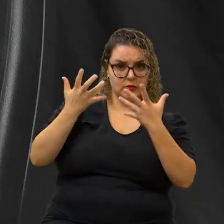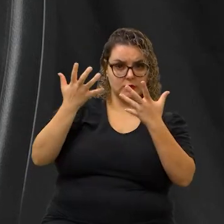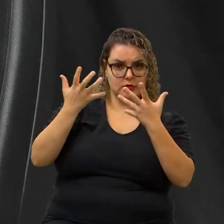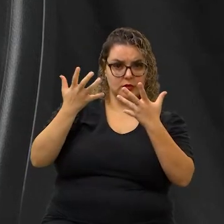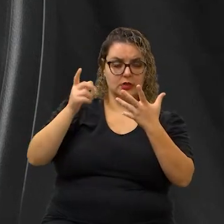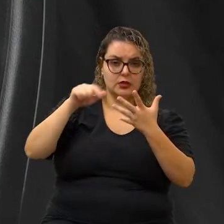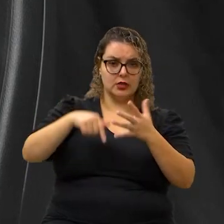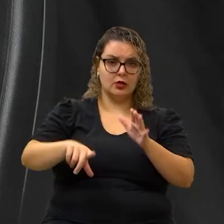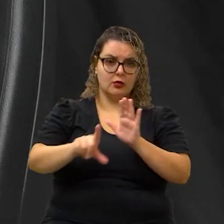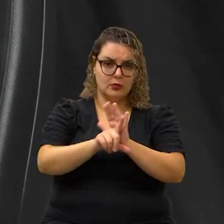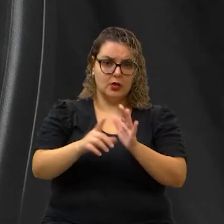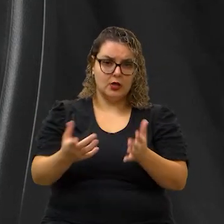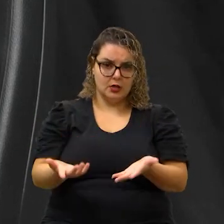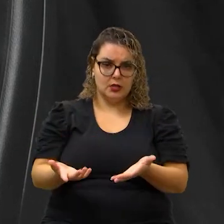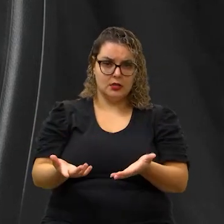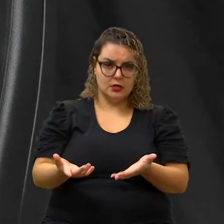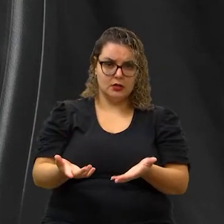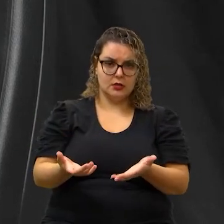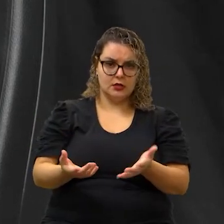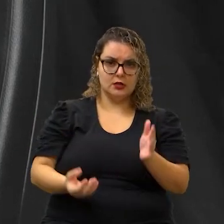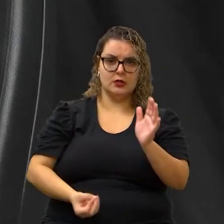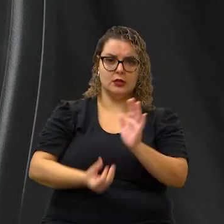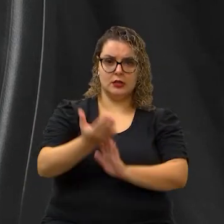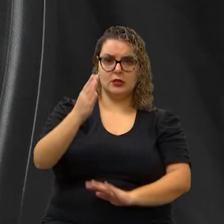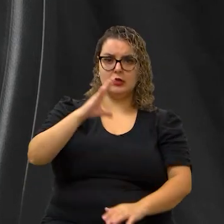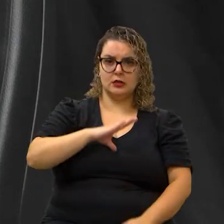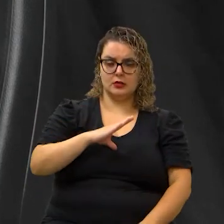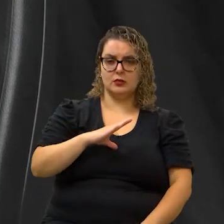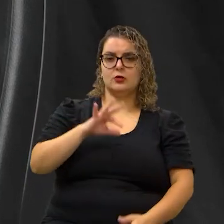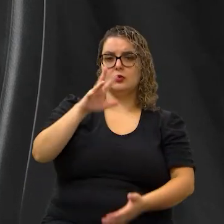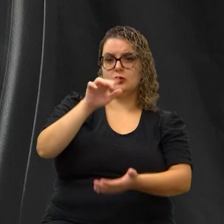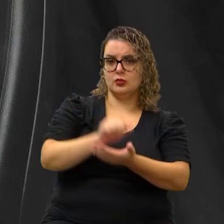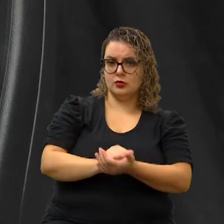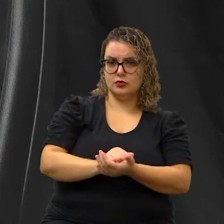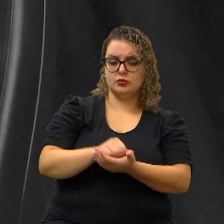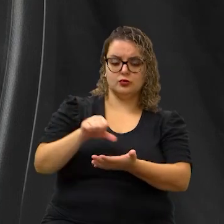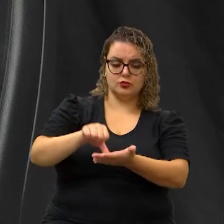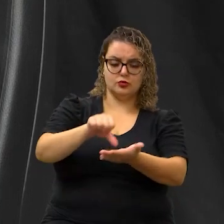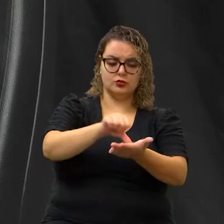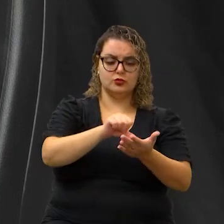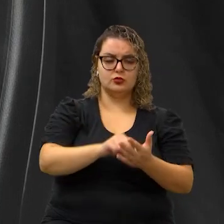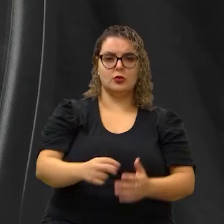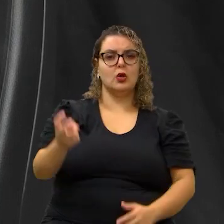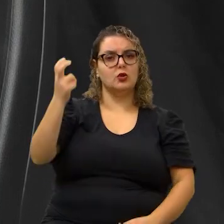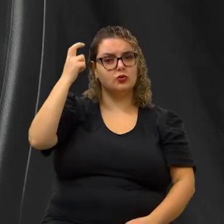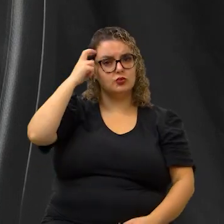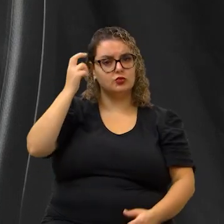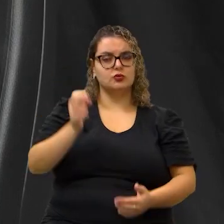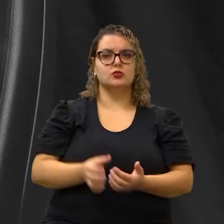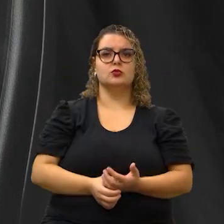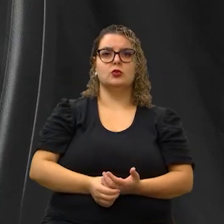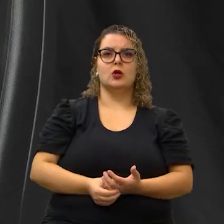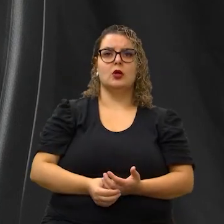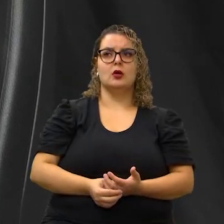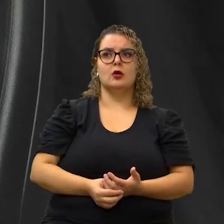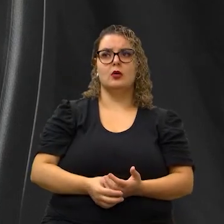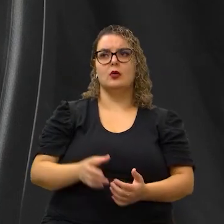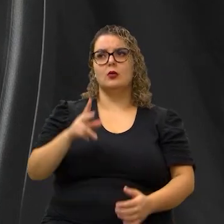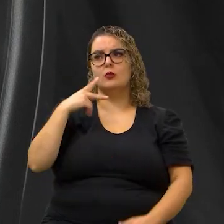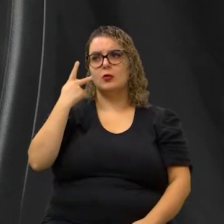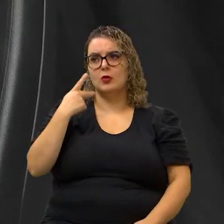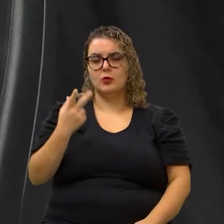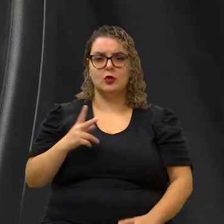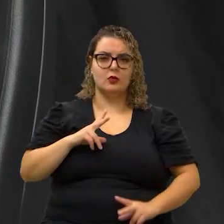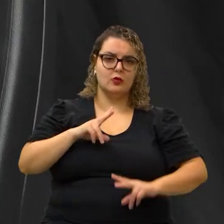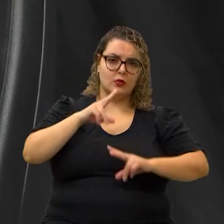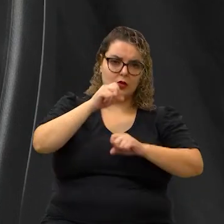Lei Cultura Viva, que é uma lei que cria na cidade o cadastro dos pontos de cultura. Os pontos de